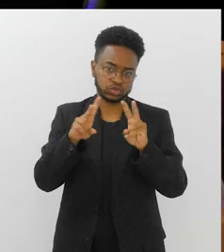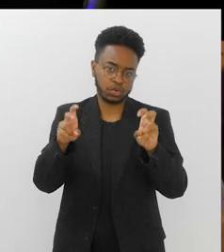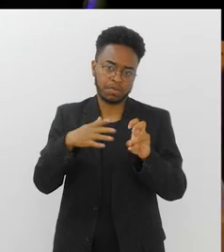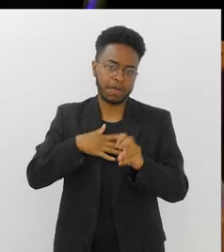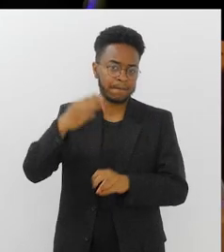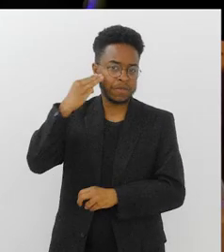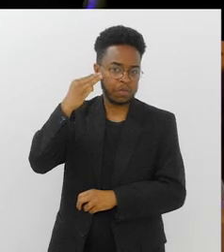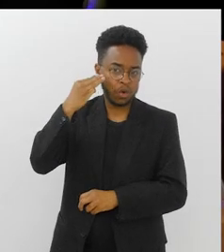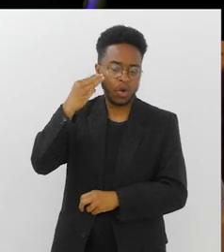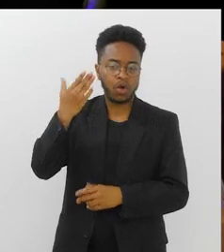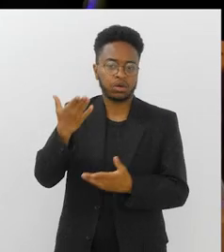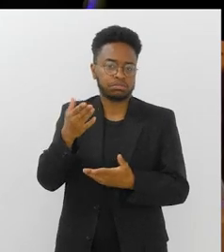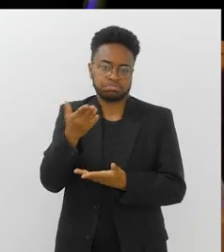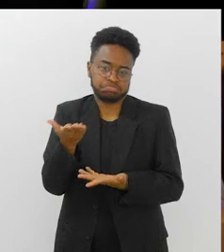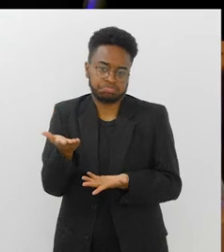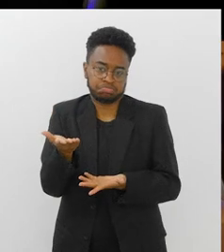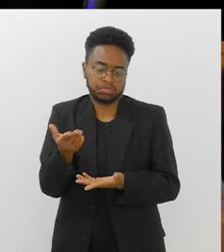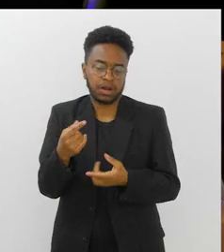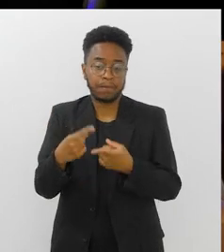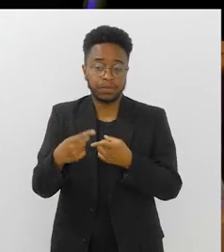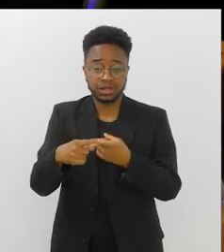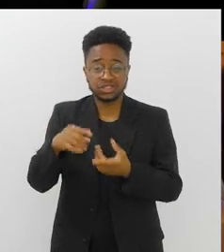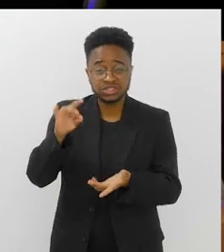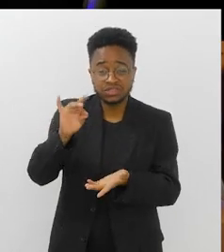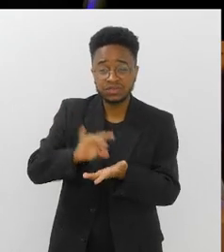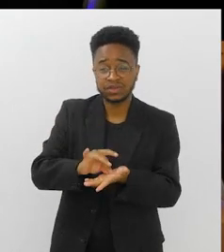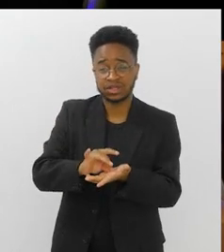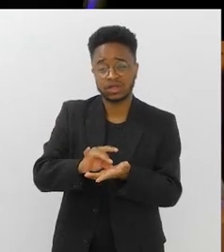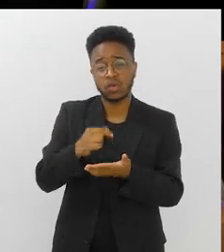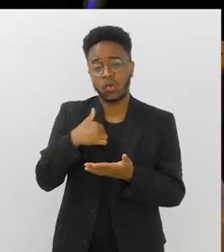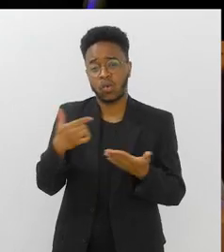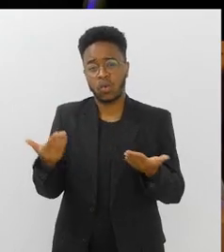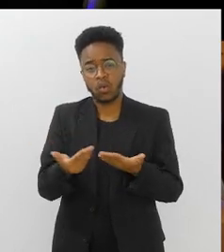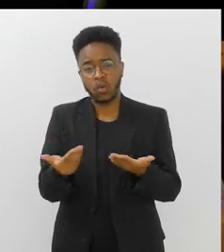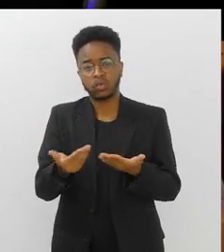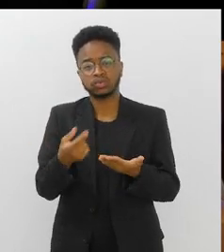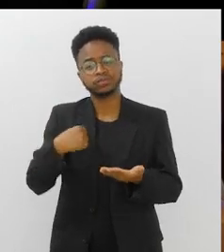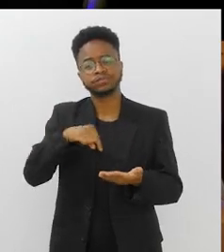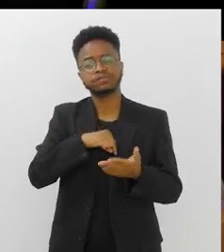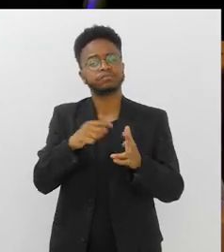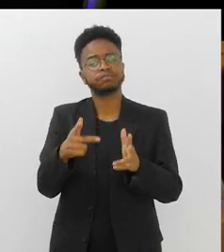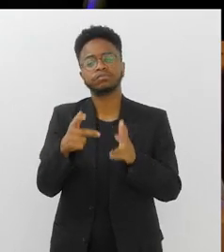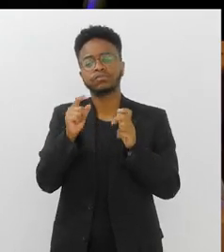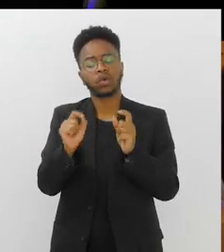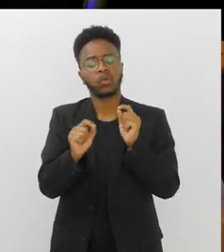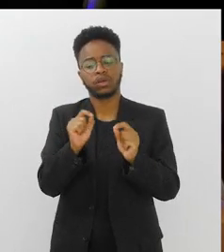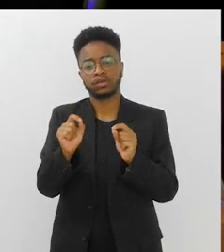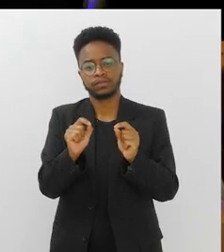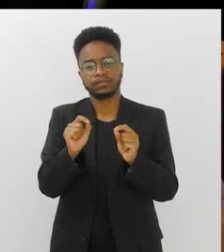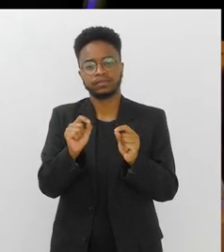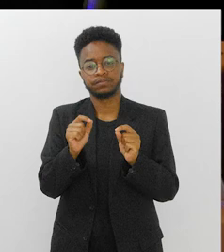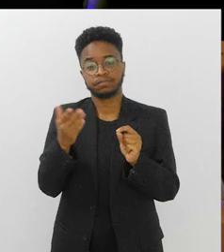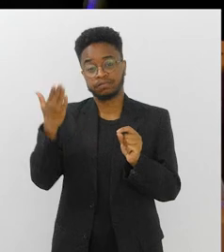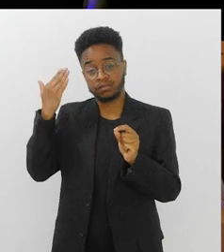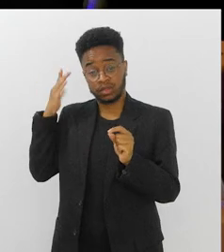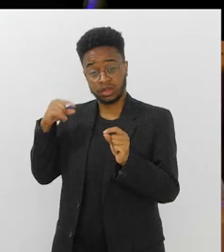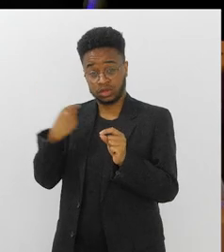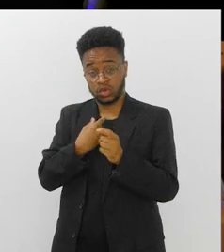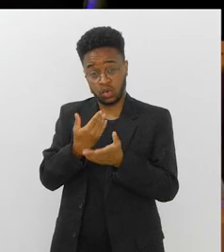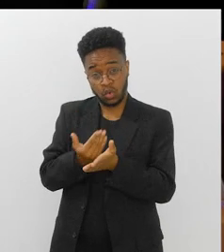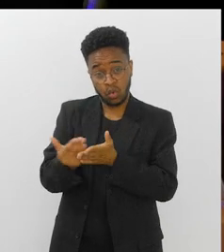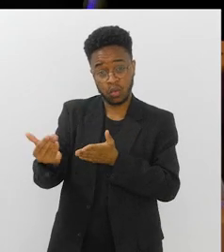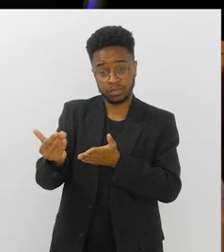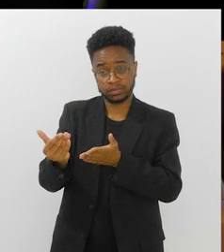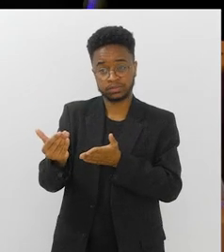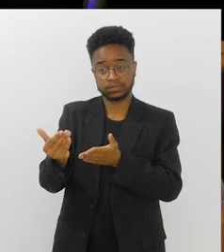ali sobre minhas memórias um enfim Na verdade o que eu que eu hoje o que a gente vê hoje né a gente quando começou lá